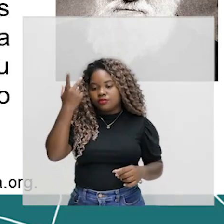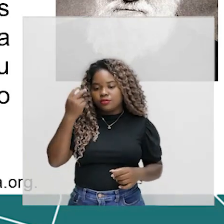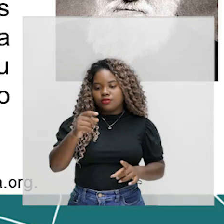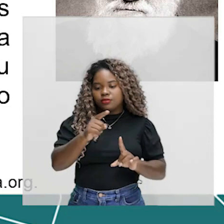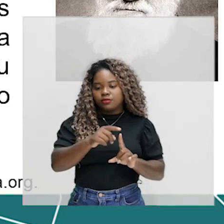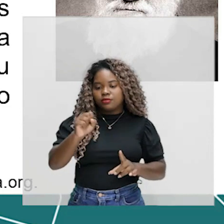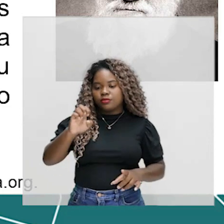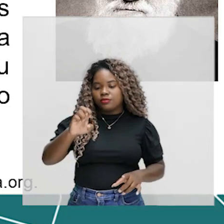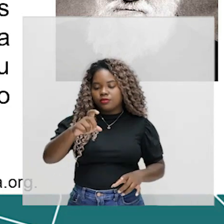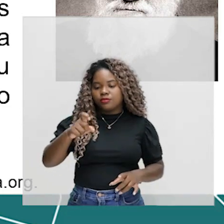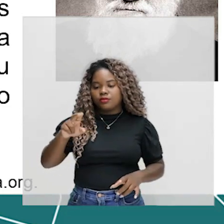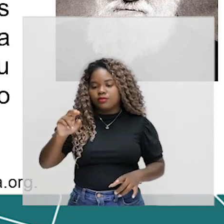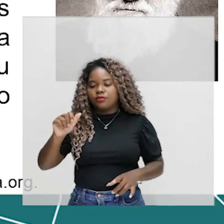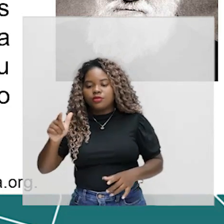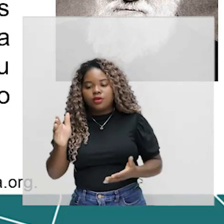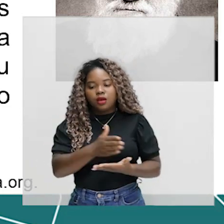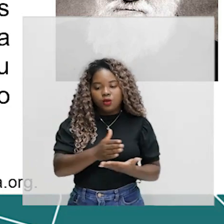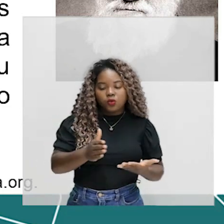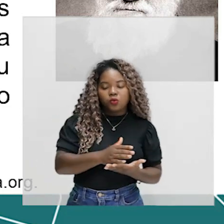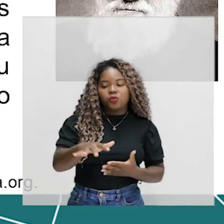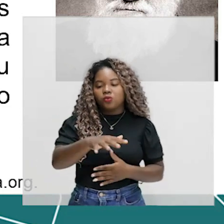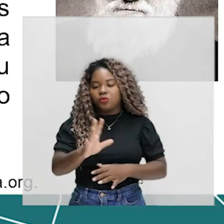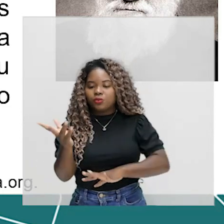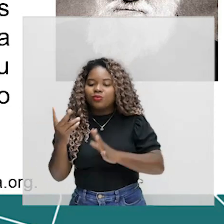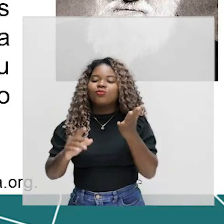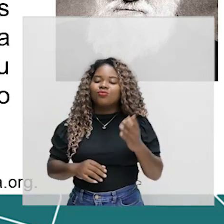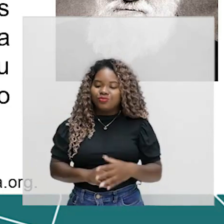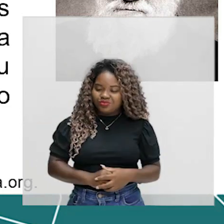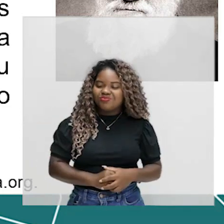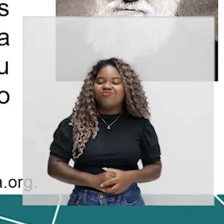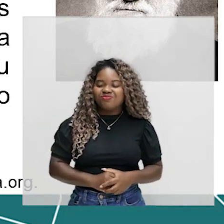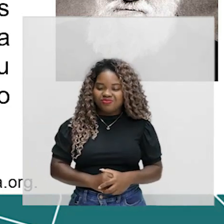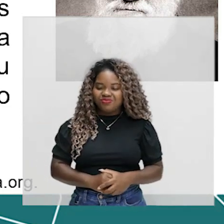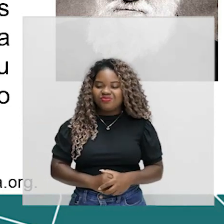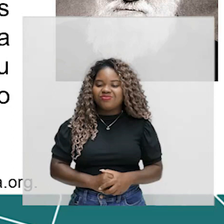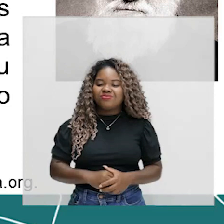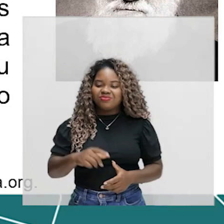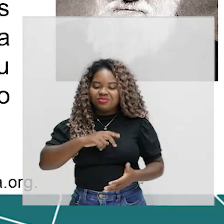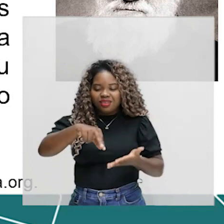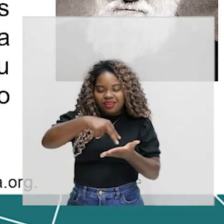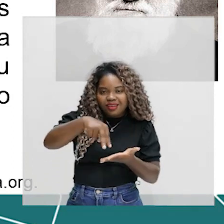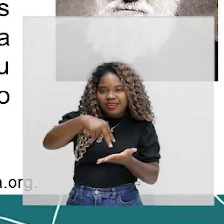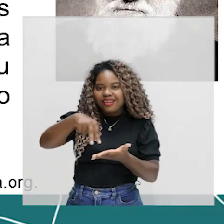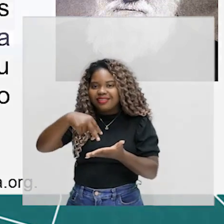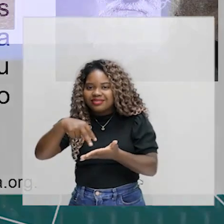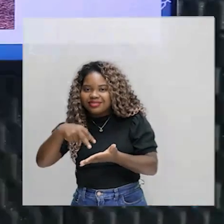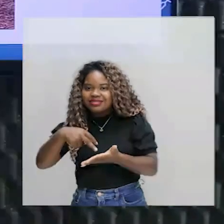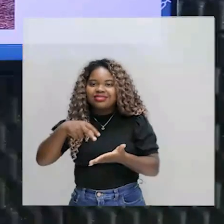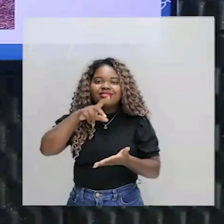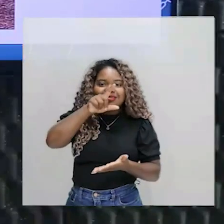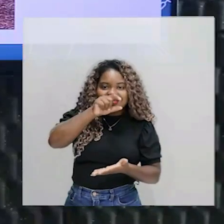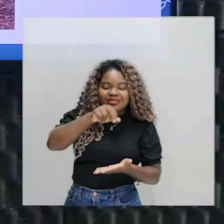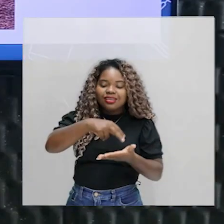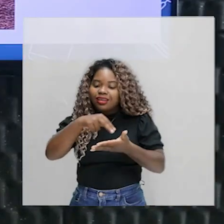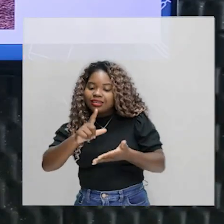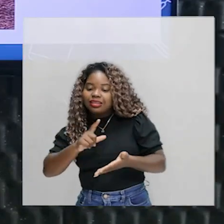tipo sexual alguns indivíduos na natureza promovem o acasalamento por exemplo esse pássaro aqui